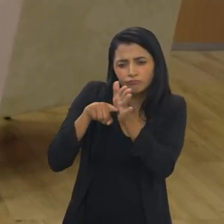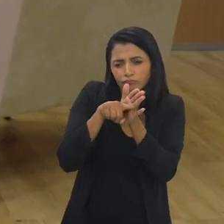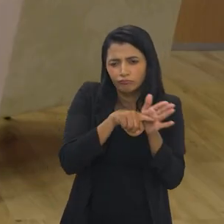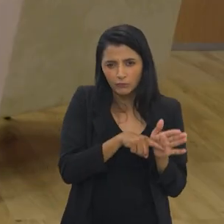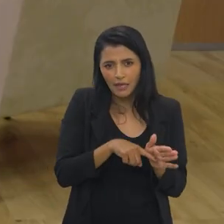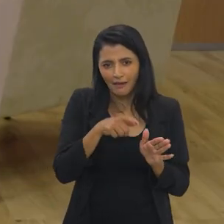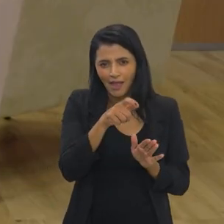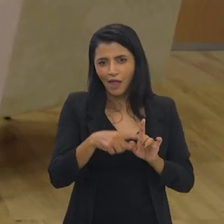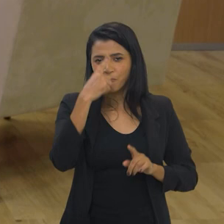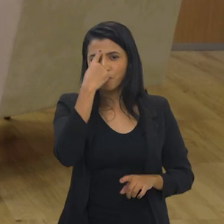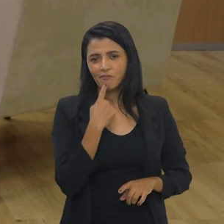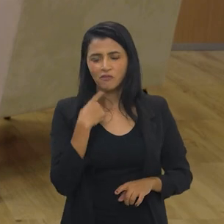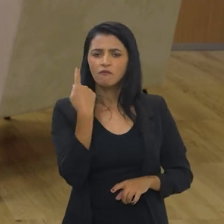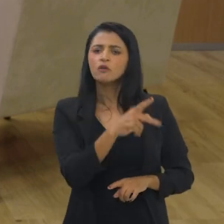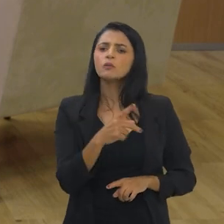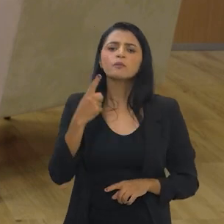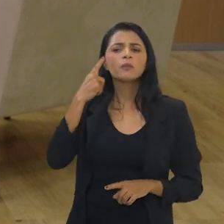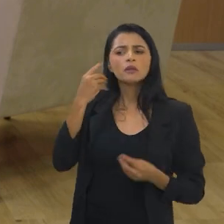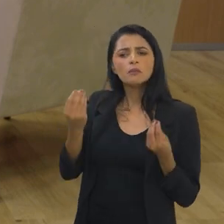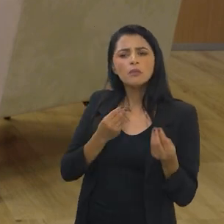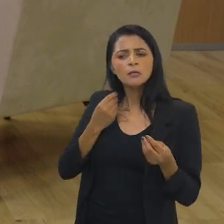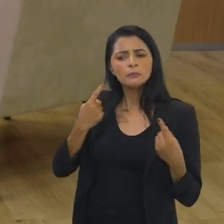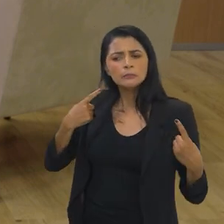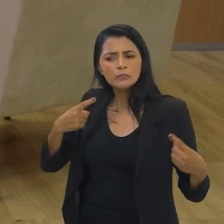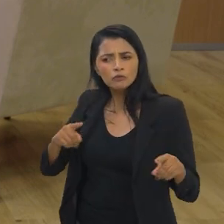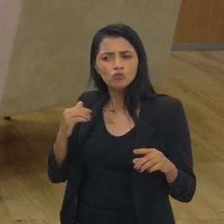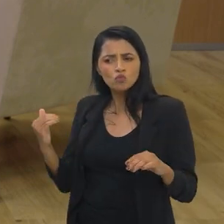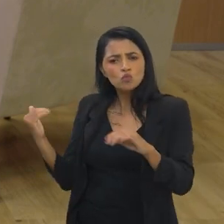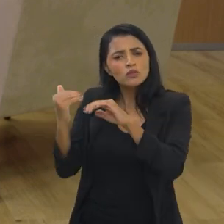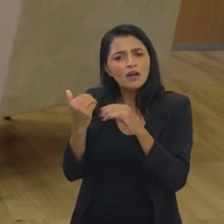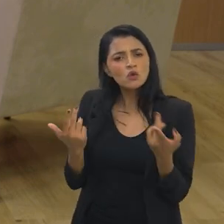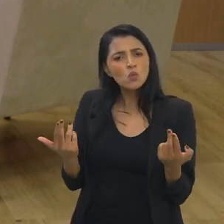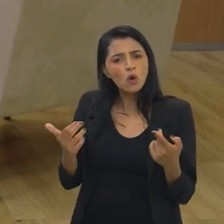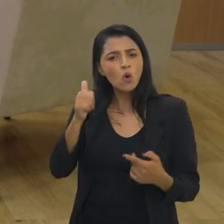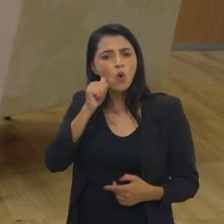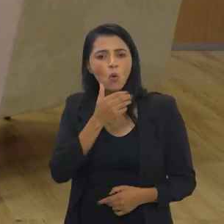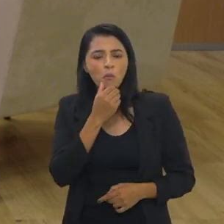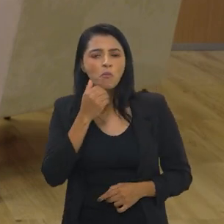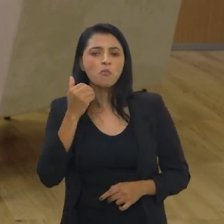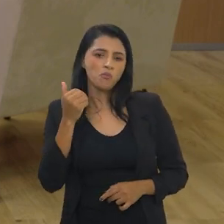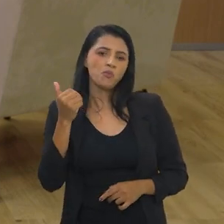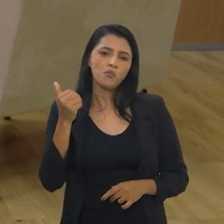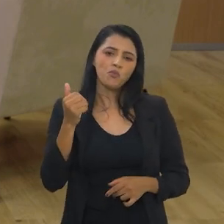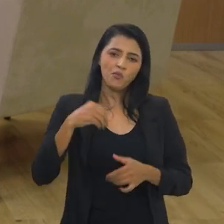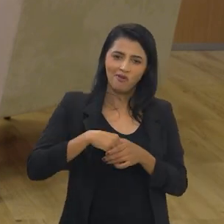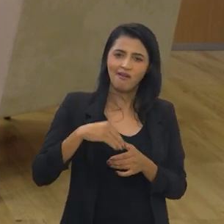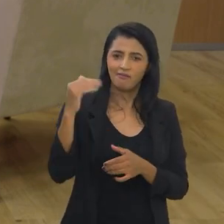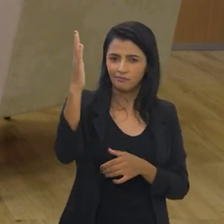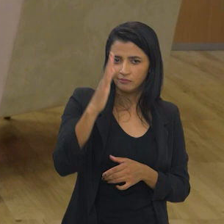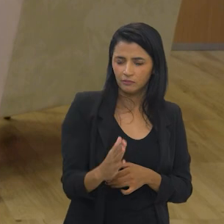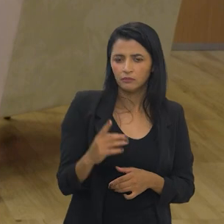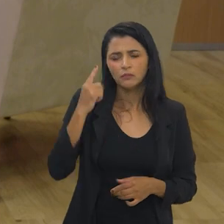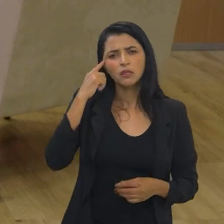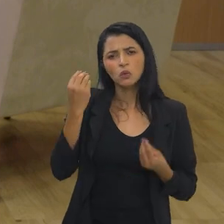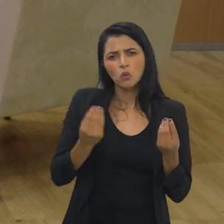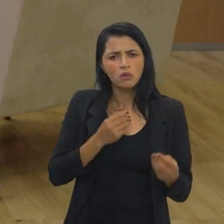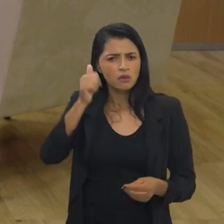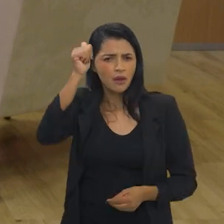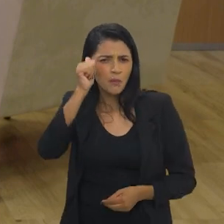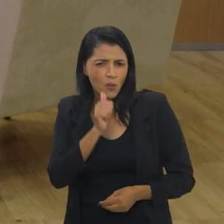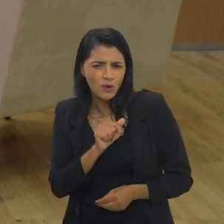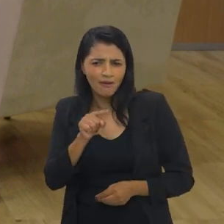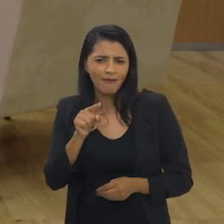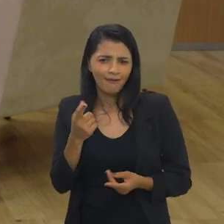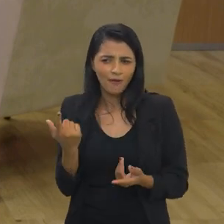entende que esse enfrentamento em relação a uma maior igualdade entre homens e mulheres no país tem que entender